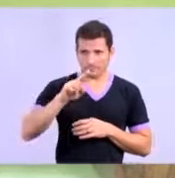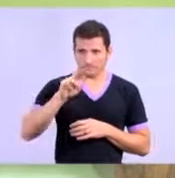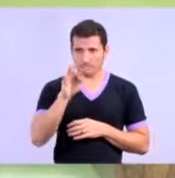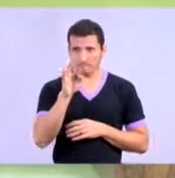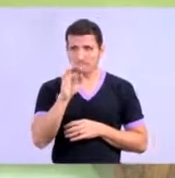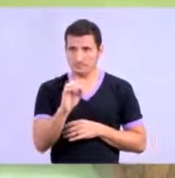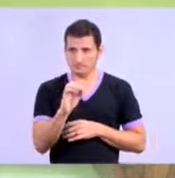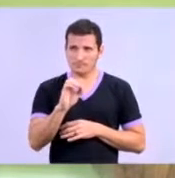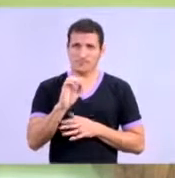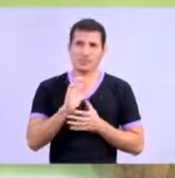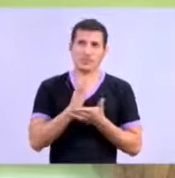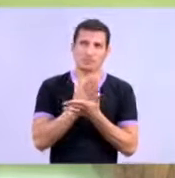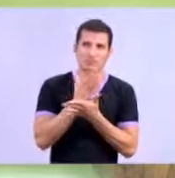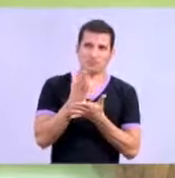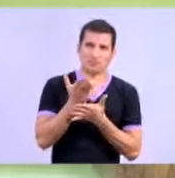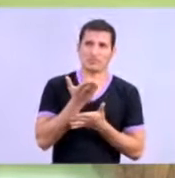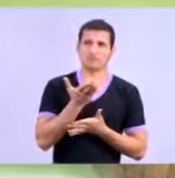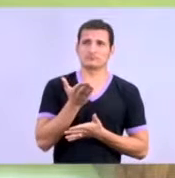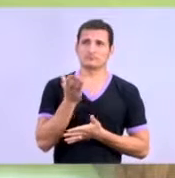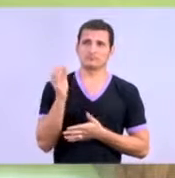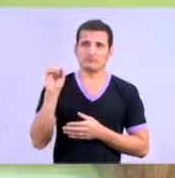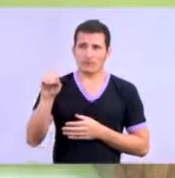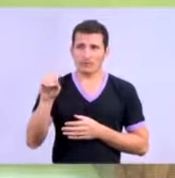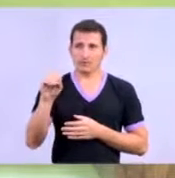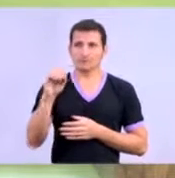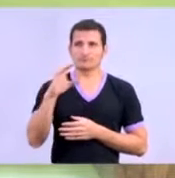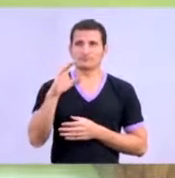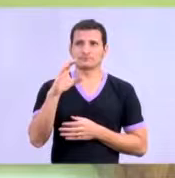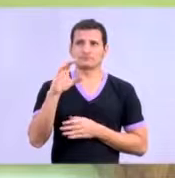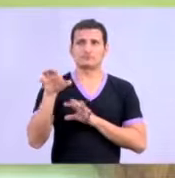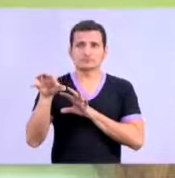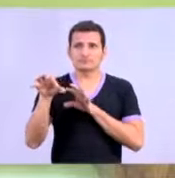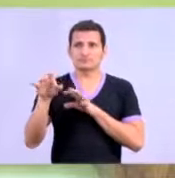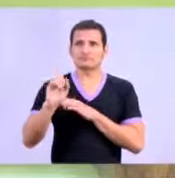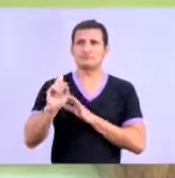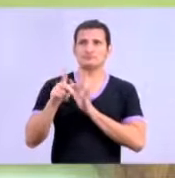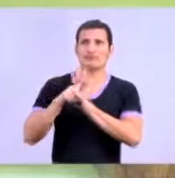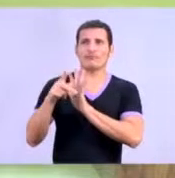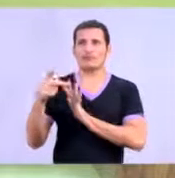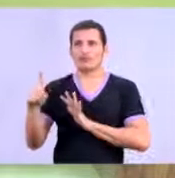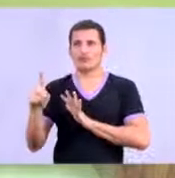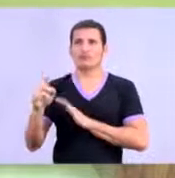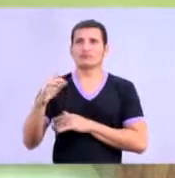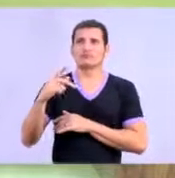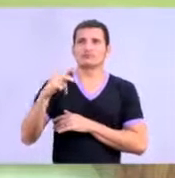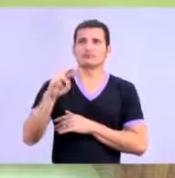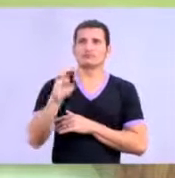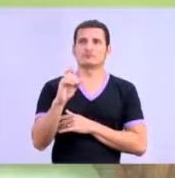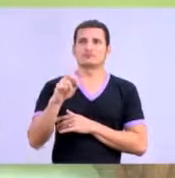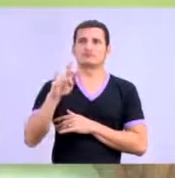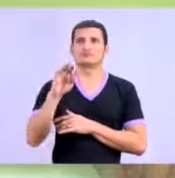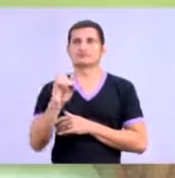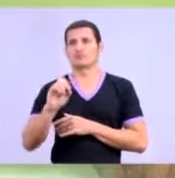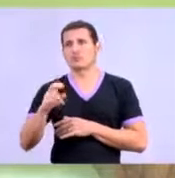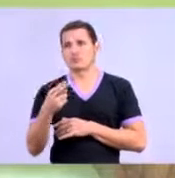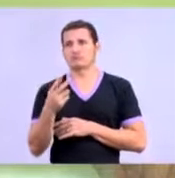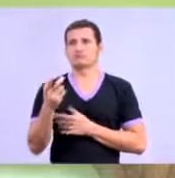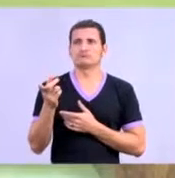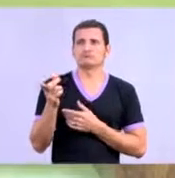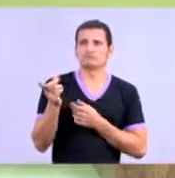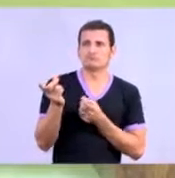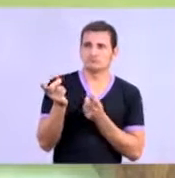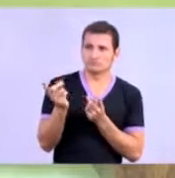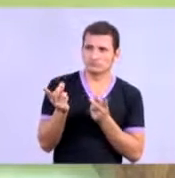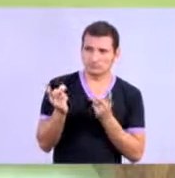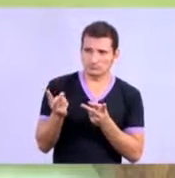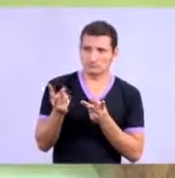alguns colegas aí colocaram características que não pertenciam ao produto ou que não pertenciam ao vendedor,